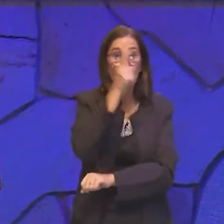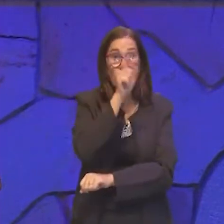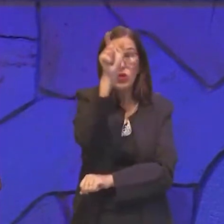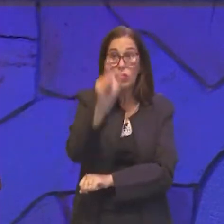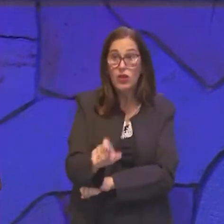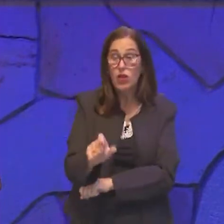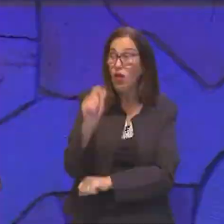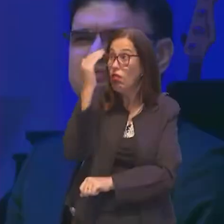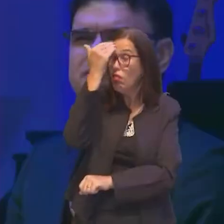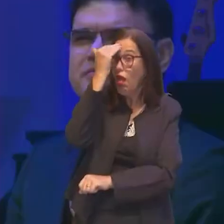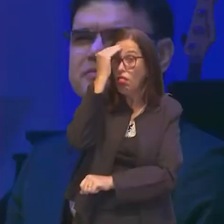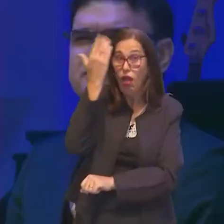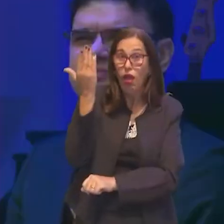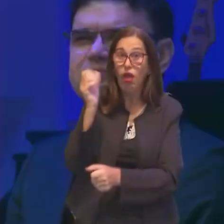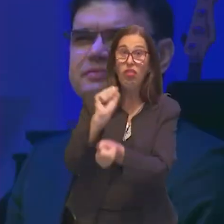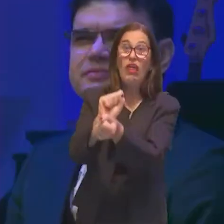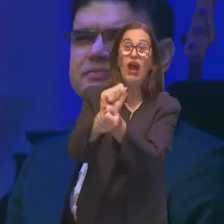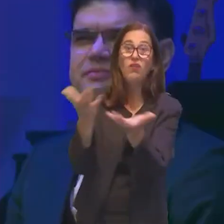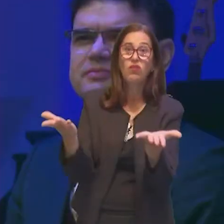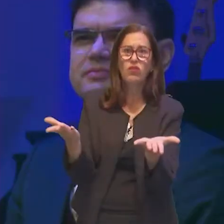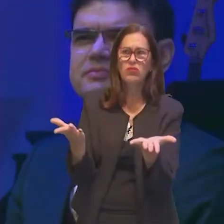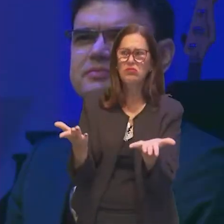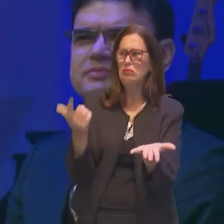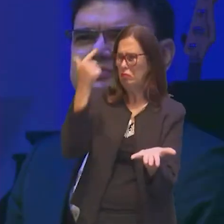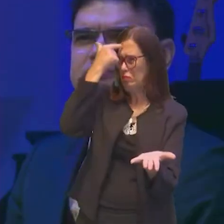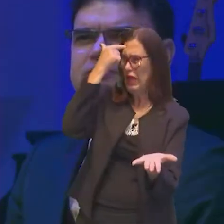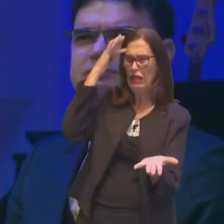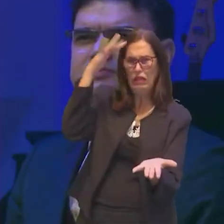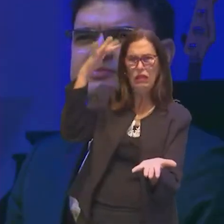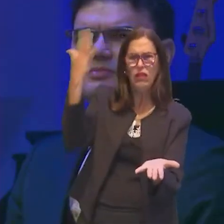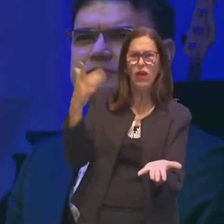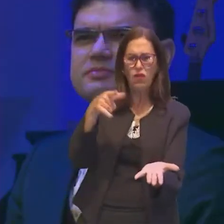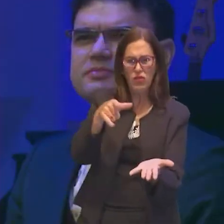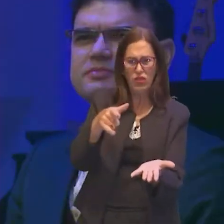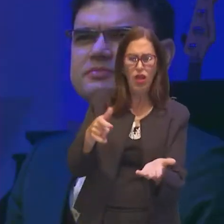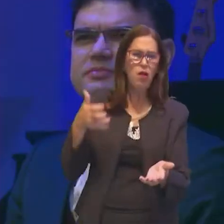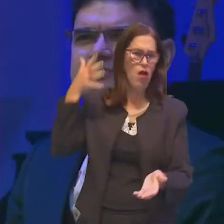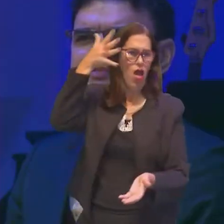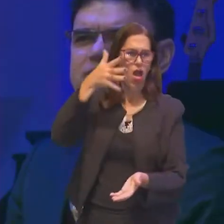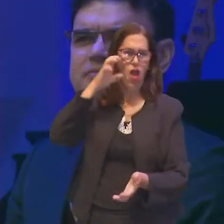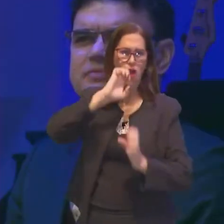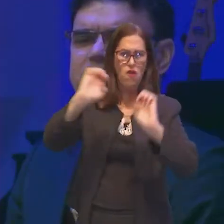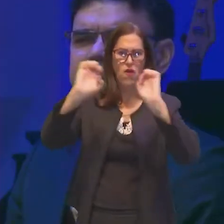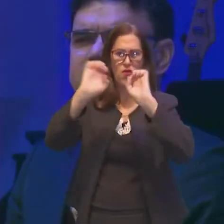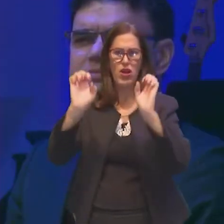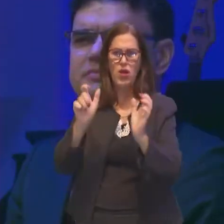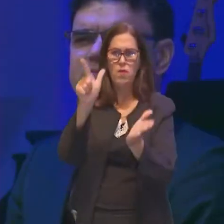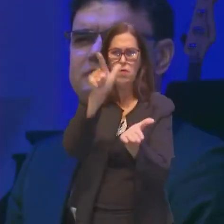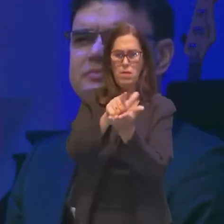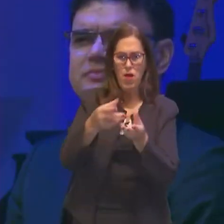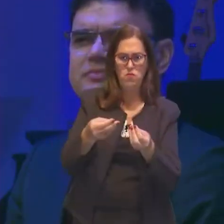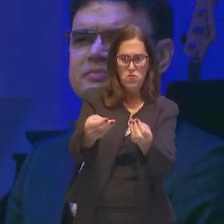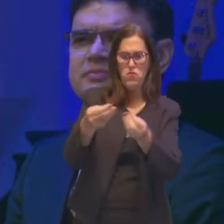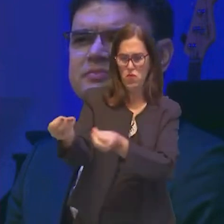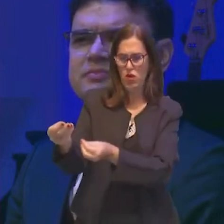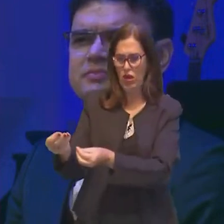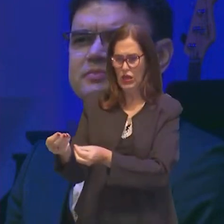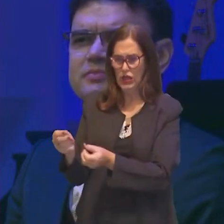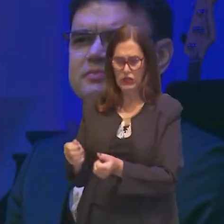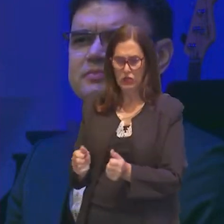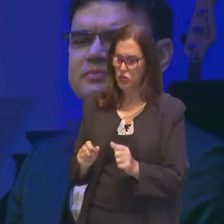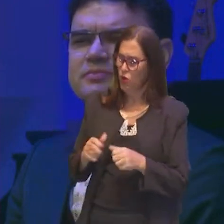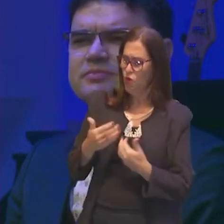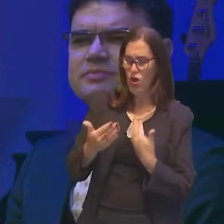pessoa compreender isso. Imagine, você prega o Evangelho, pega lá um folheto, e andando com